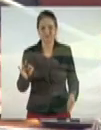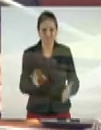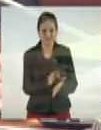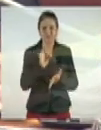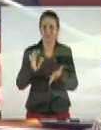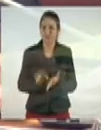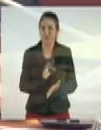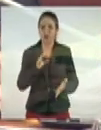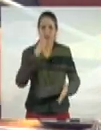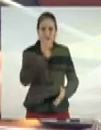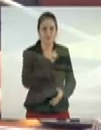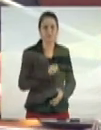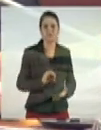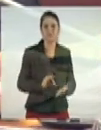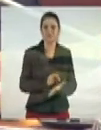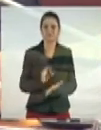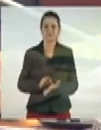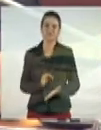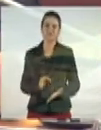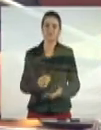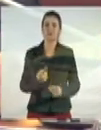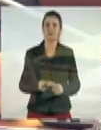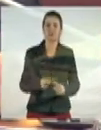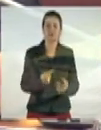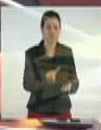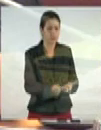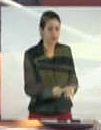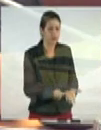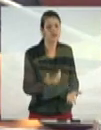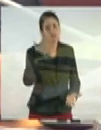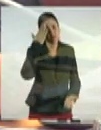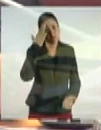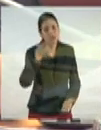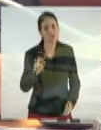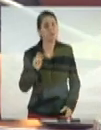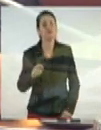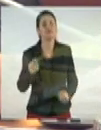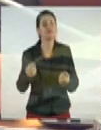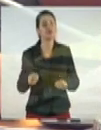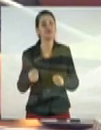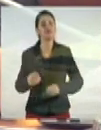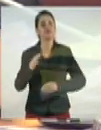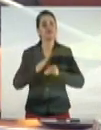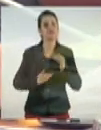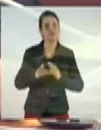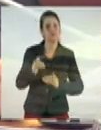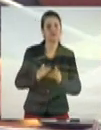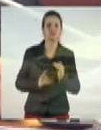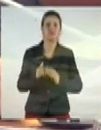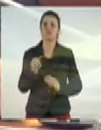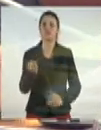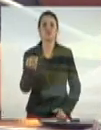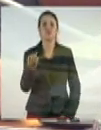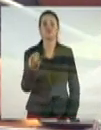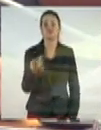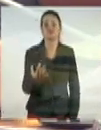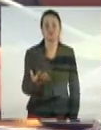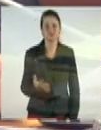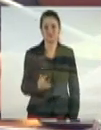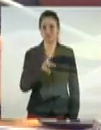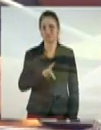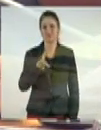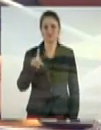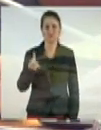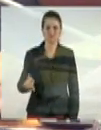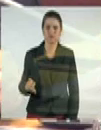planeja no momento que se planeja se sabe da necessidade de ter tantos professores para dar aula para